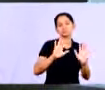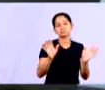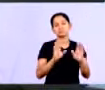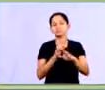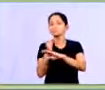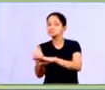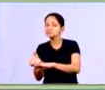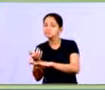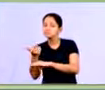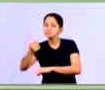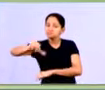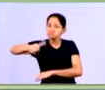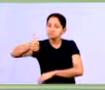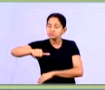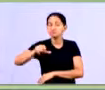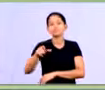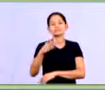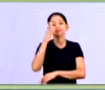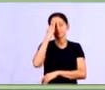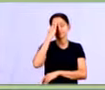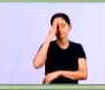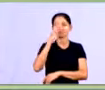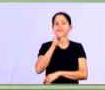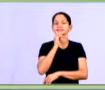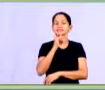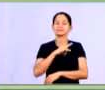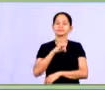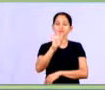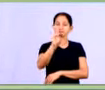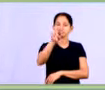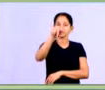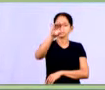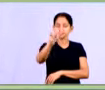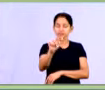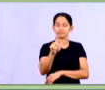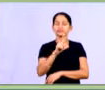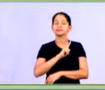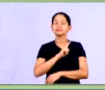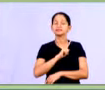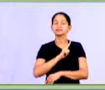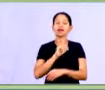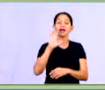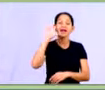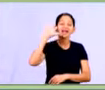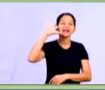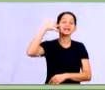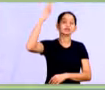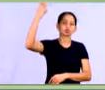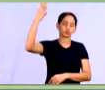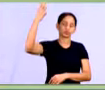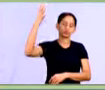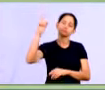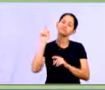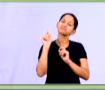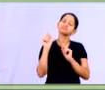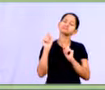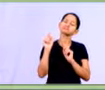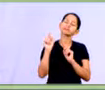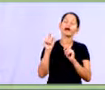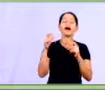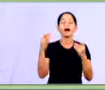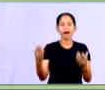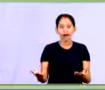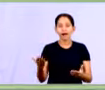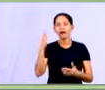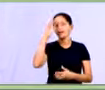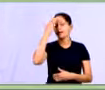uma circunstância assim, a TMA se constitui na decisão. Aí essa decisão, a gente precisa